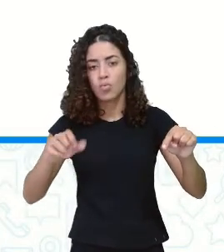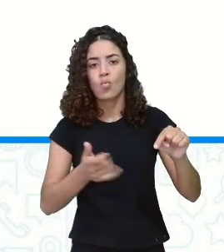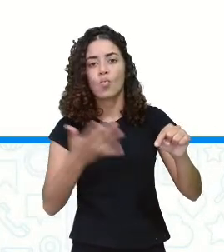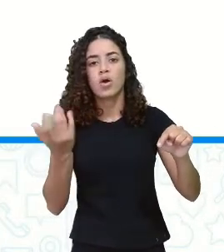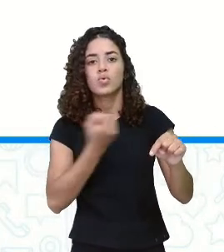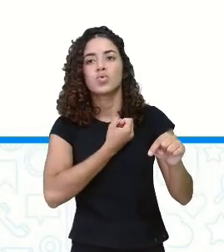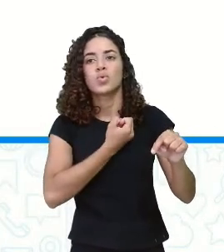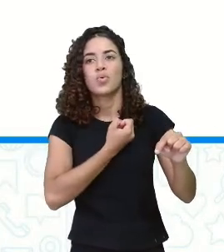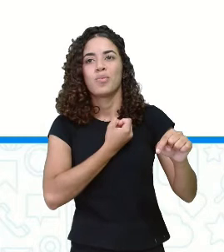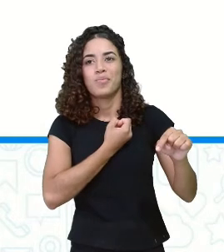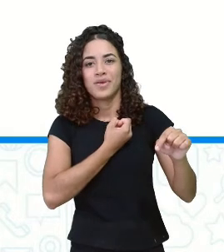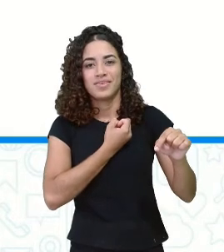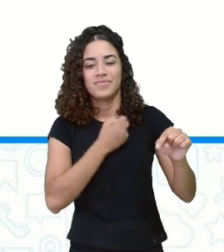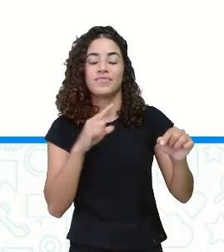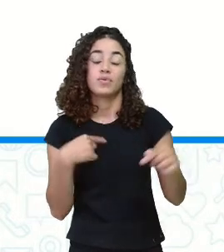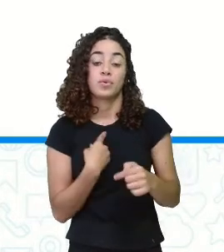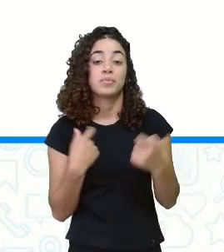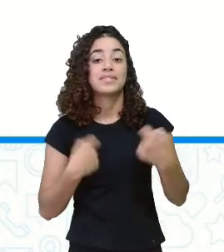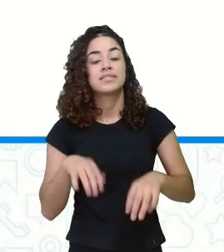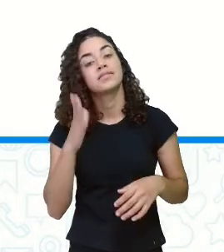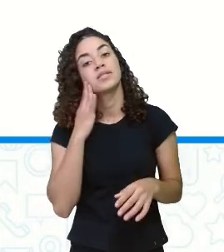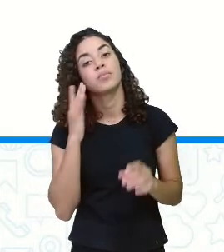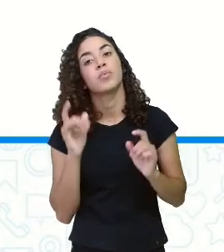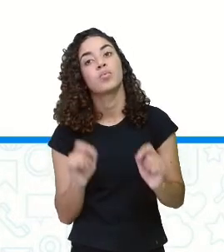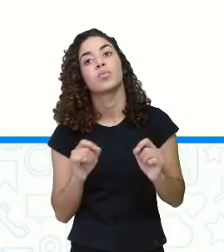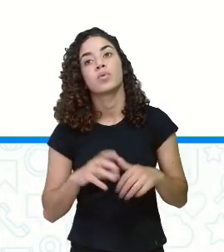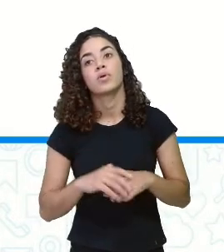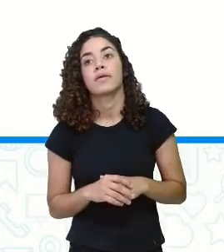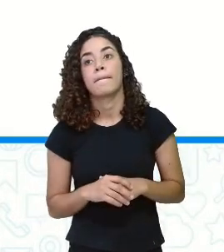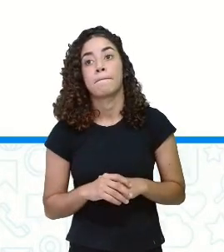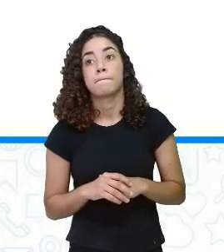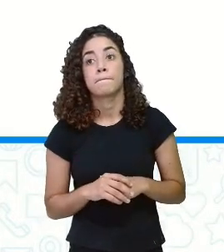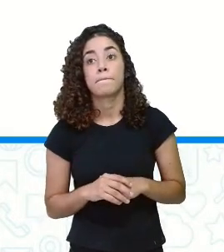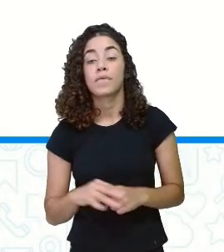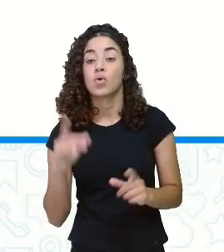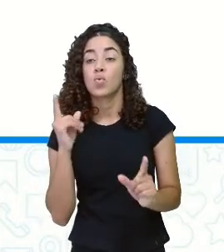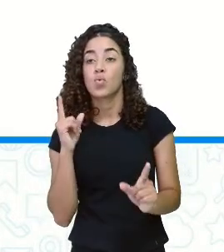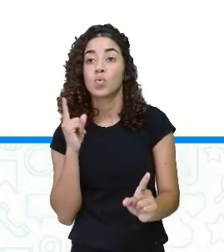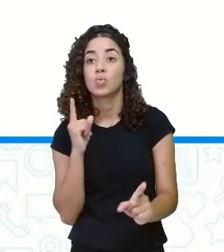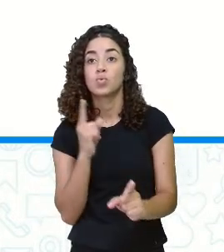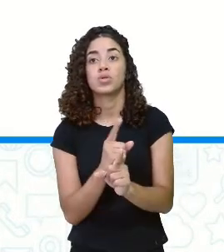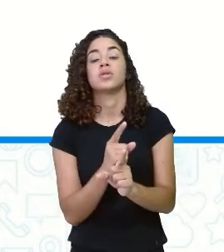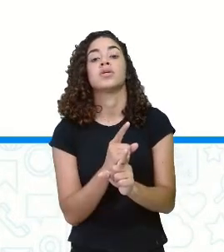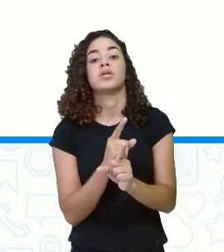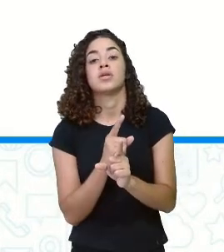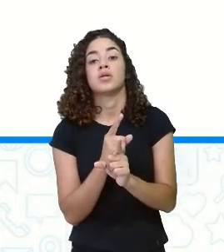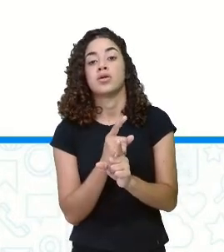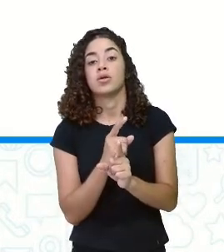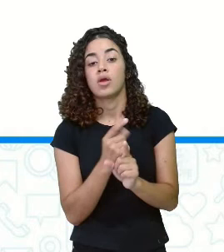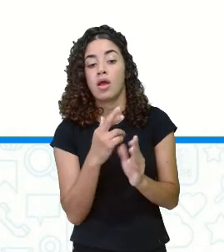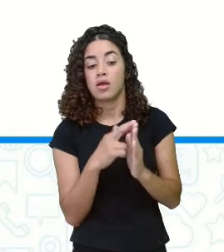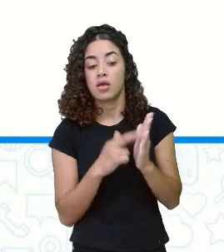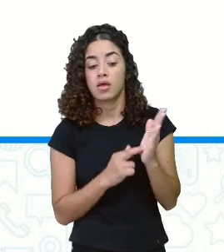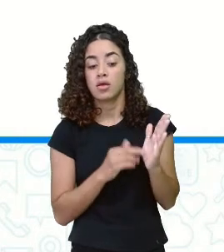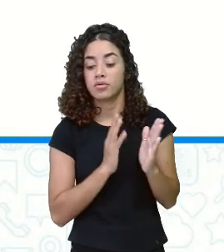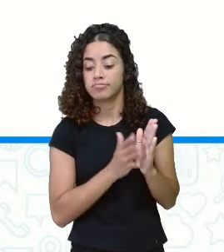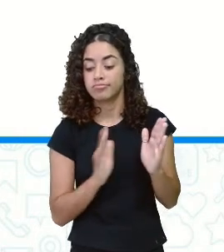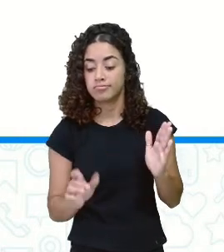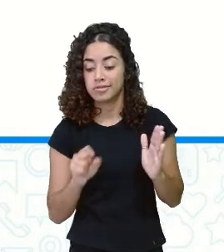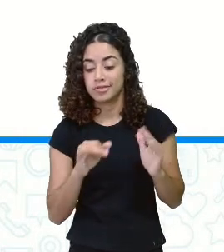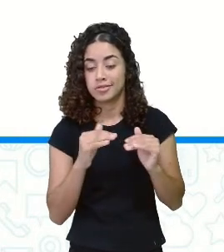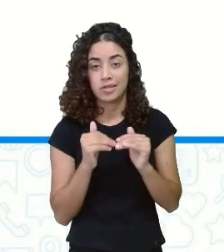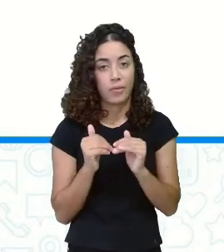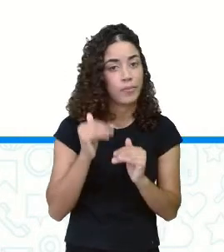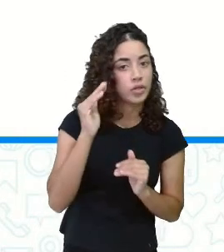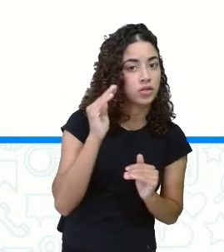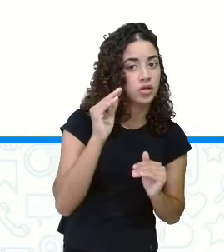O que é que a gente precisa fazer? Descobrir o padrão dessa sequência, né? Se está